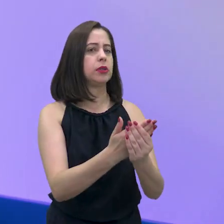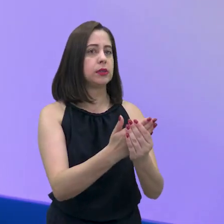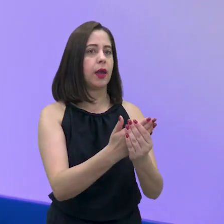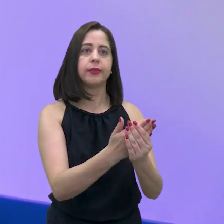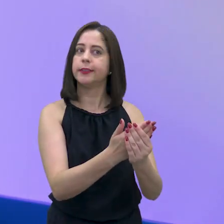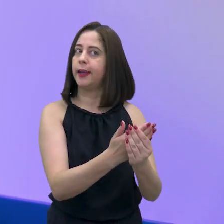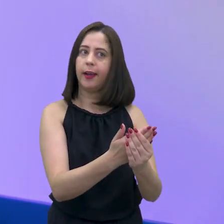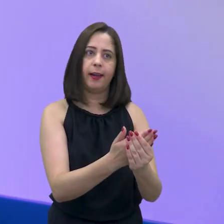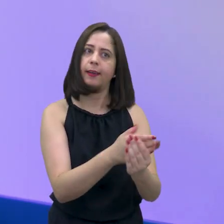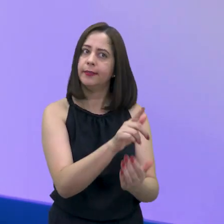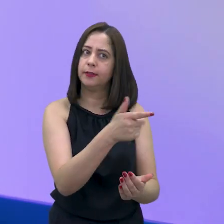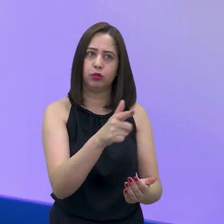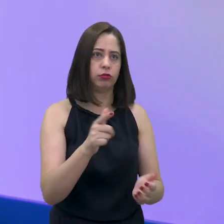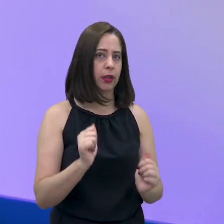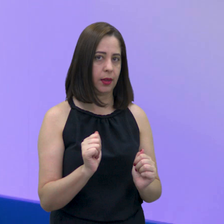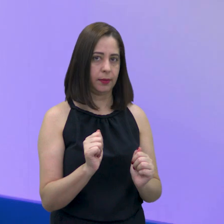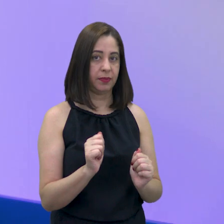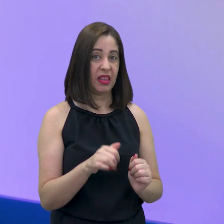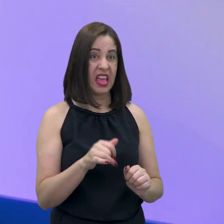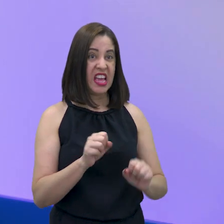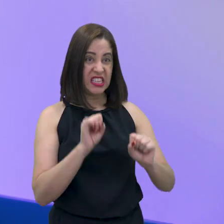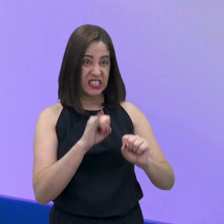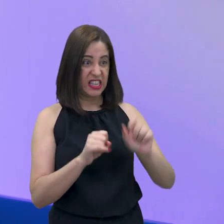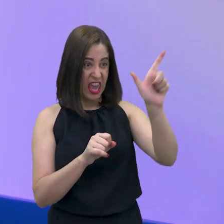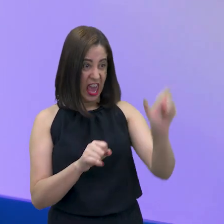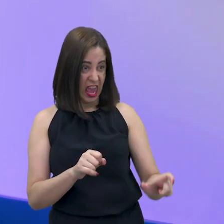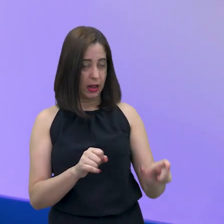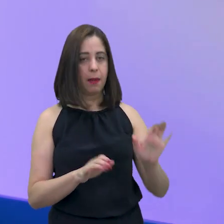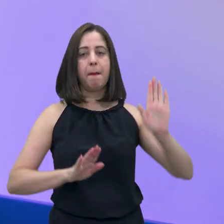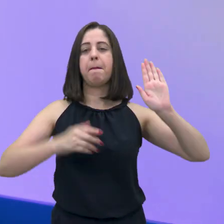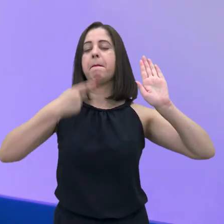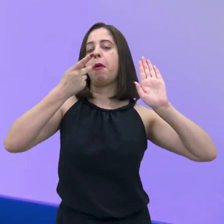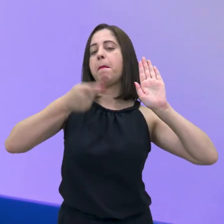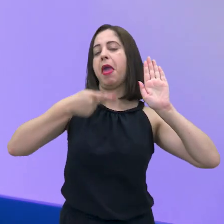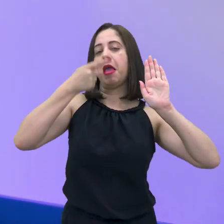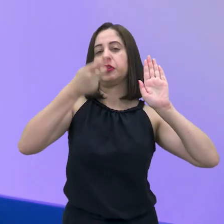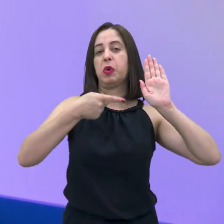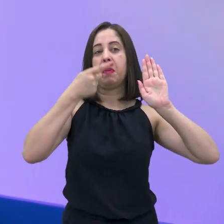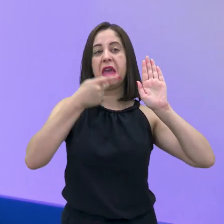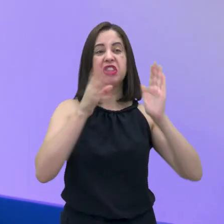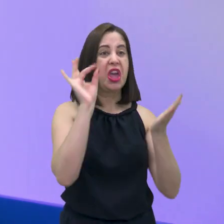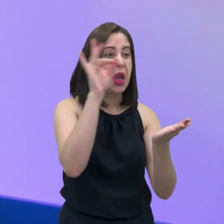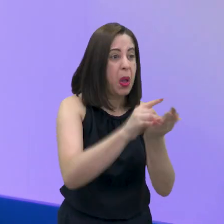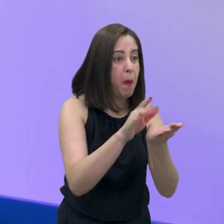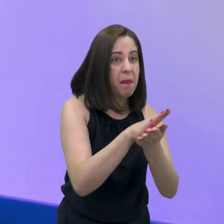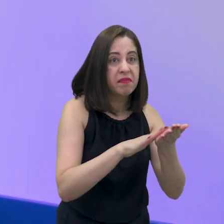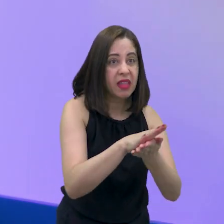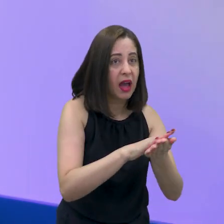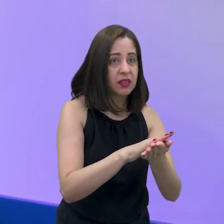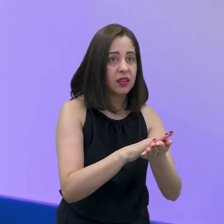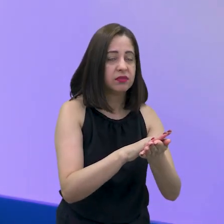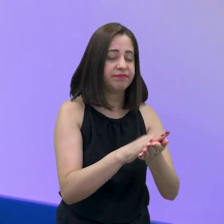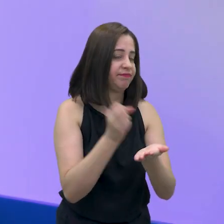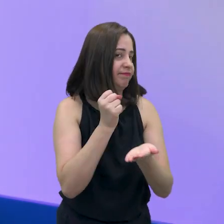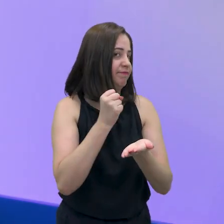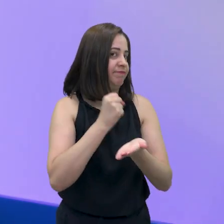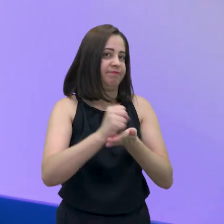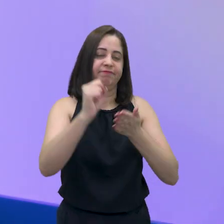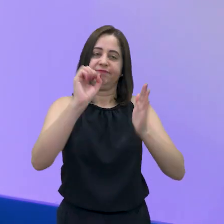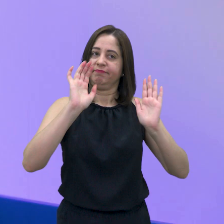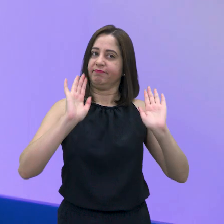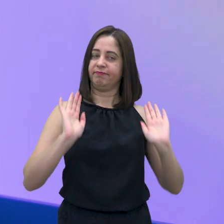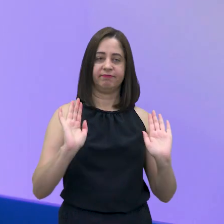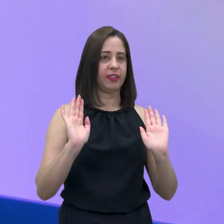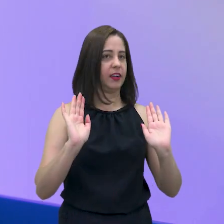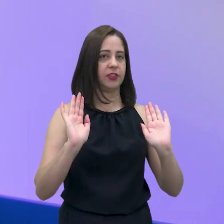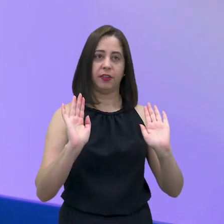de estelionato eleitoral. Se o candidato promete algo e ele não cumpre, não há nada juridicamente que possa ser